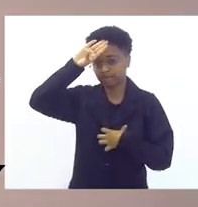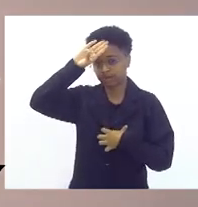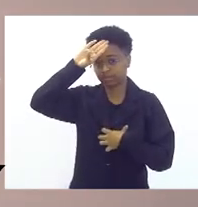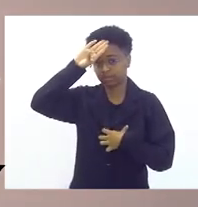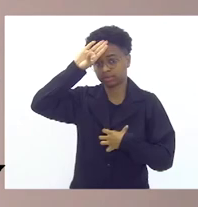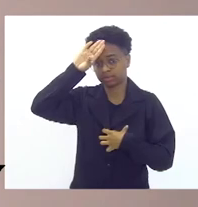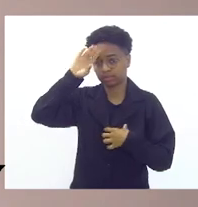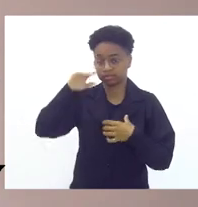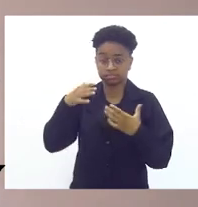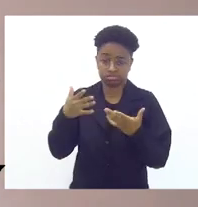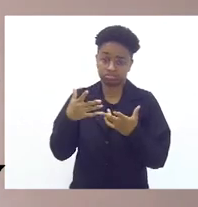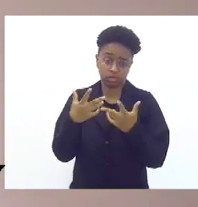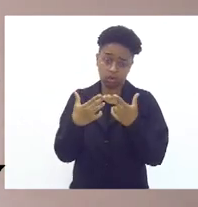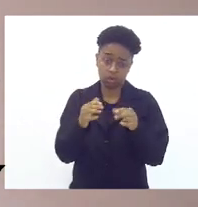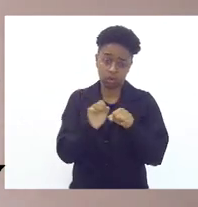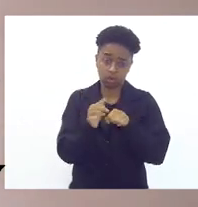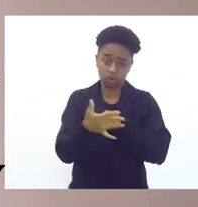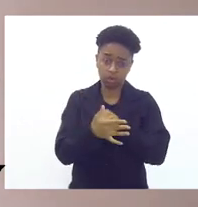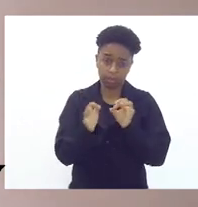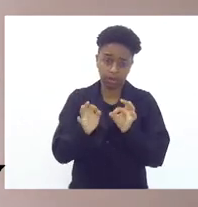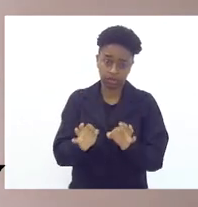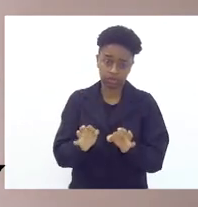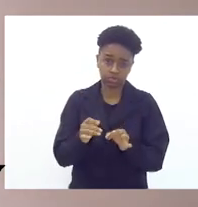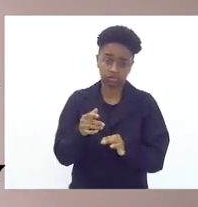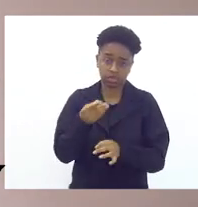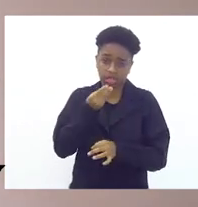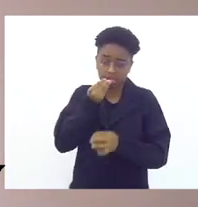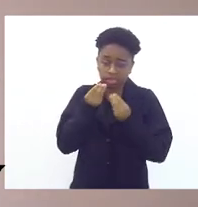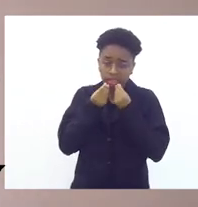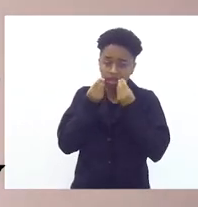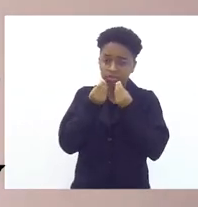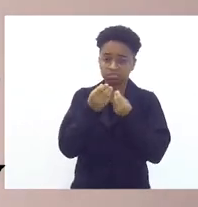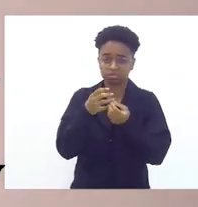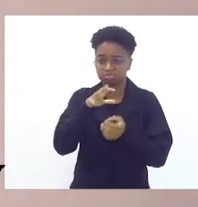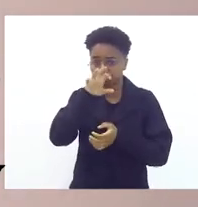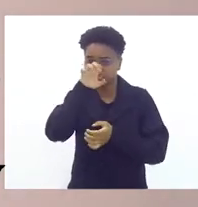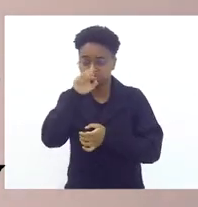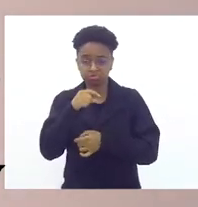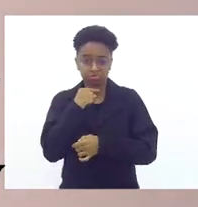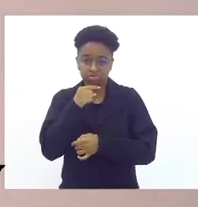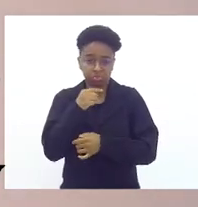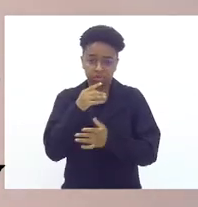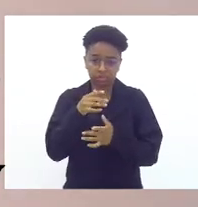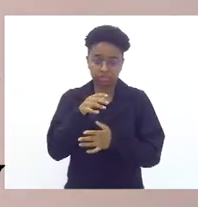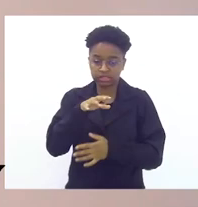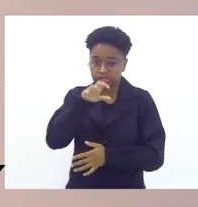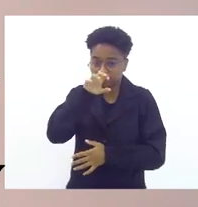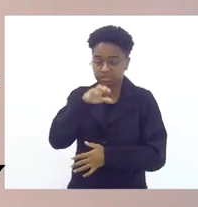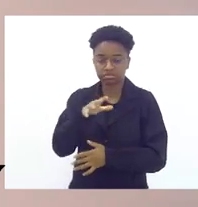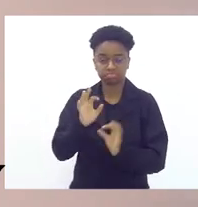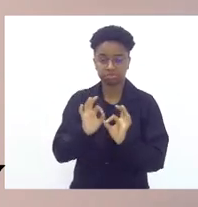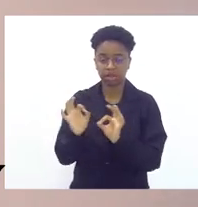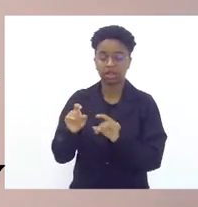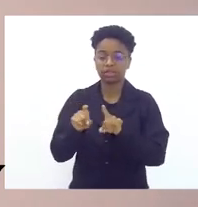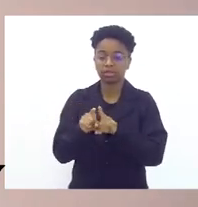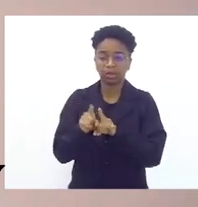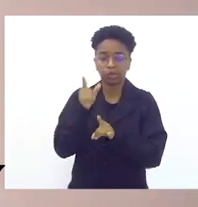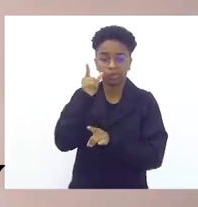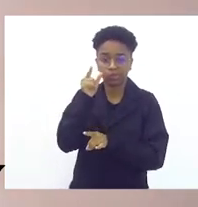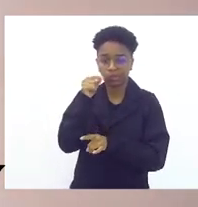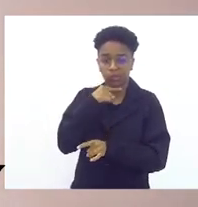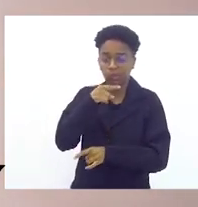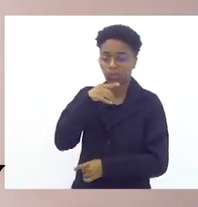é sintomas da covid sem Paladar sem sentir o cheiro de nada e sentindo muita insônia